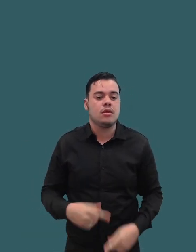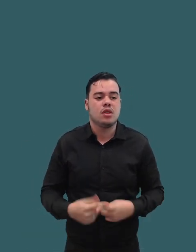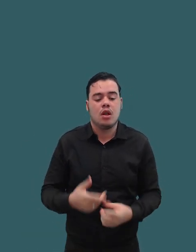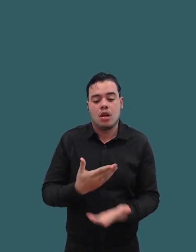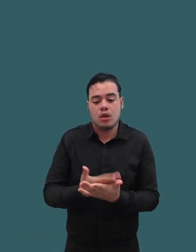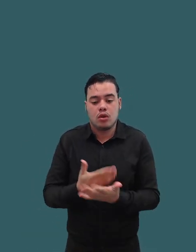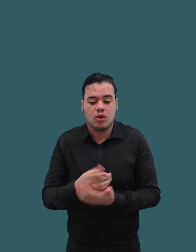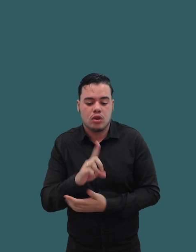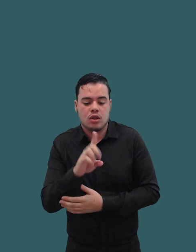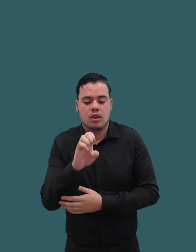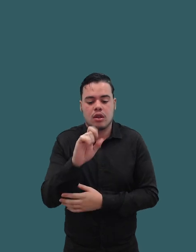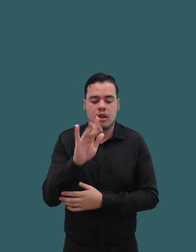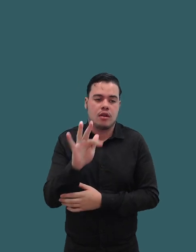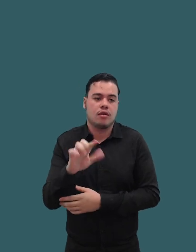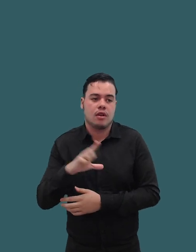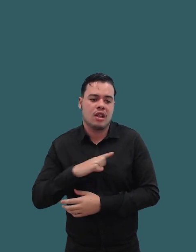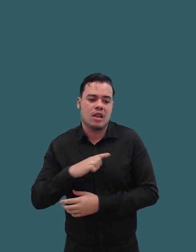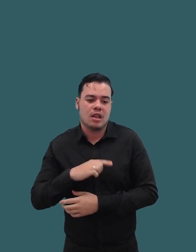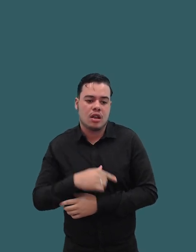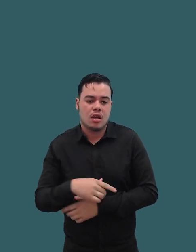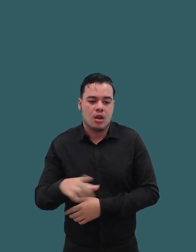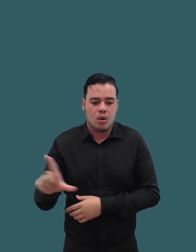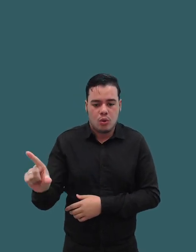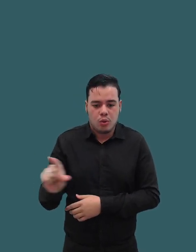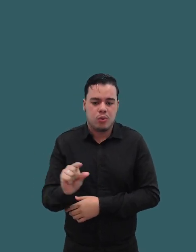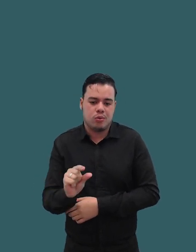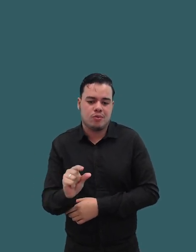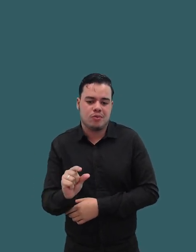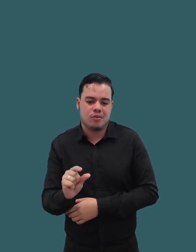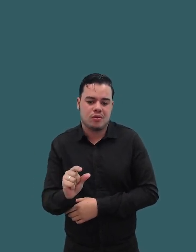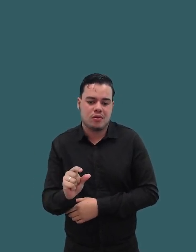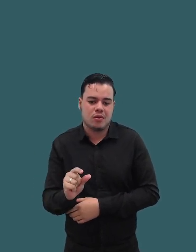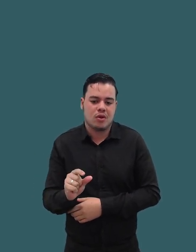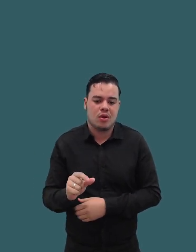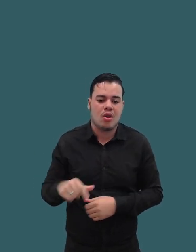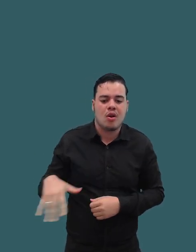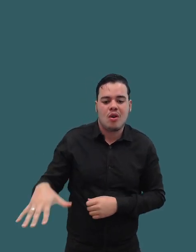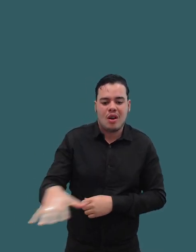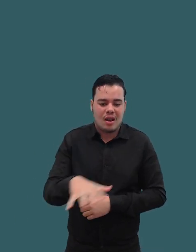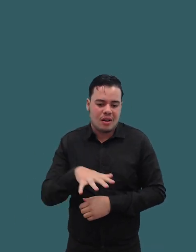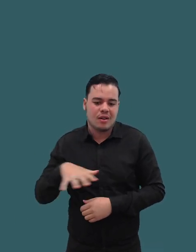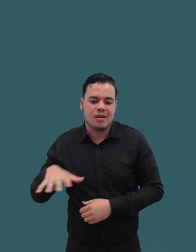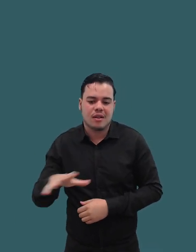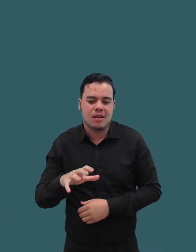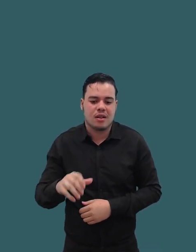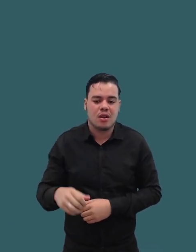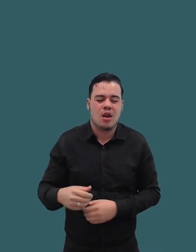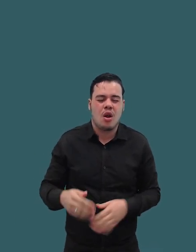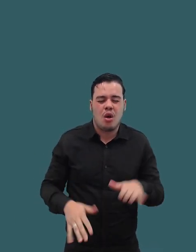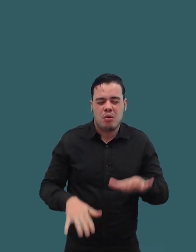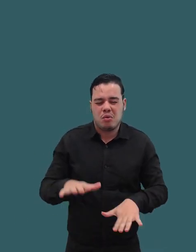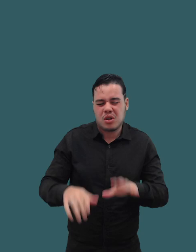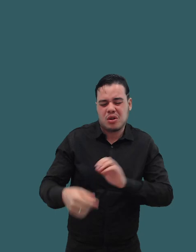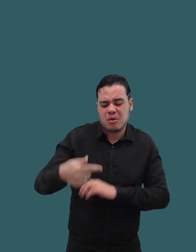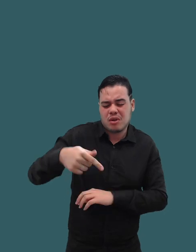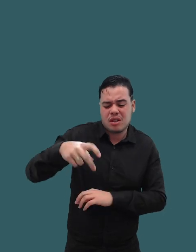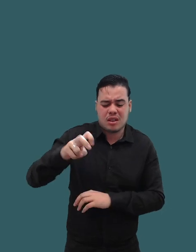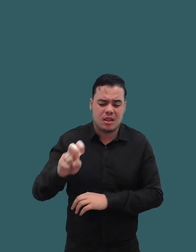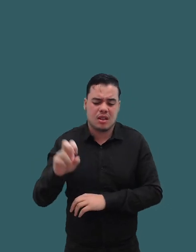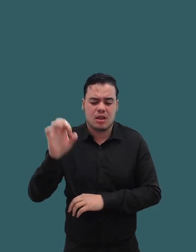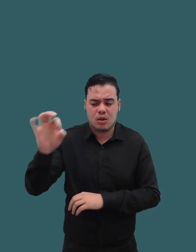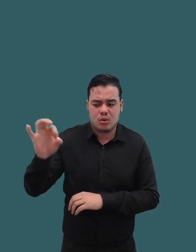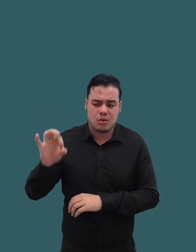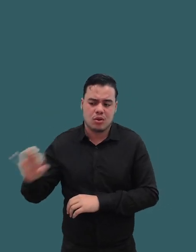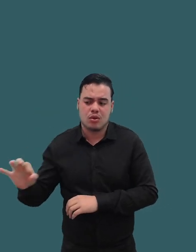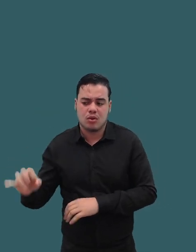nós temos uma parte de nossa carreira com cargos que estão sendo afetados com quase 75% da redução do